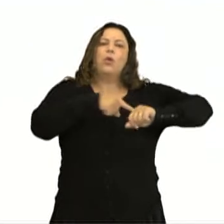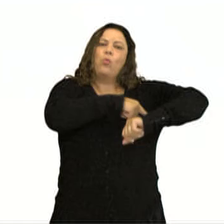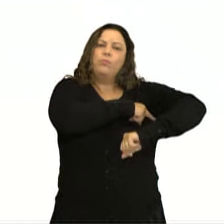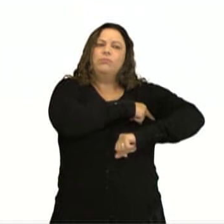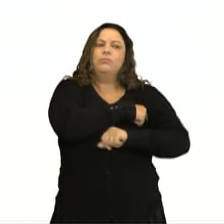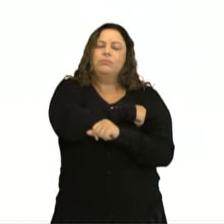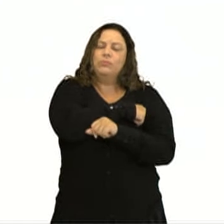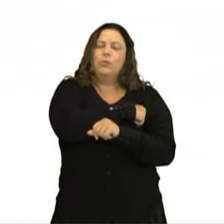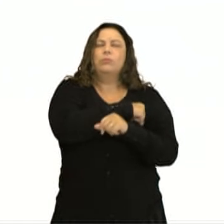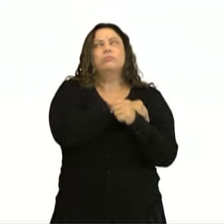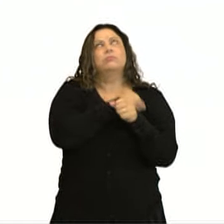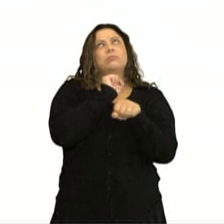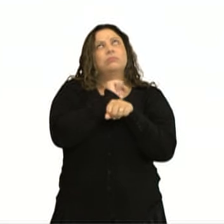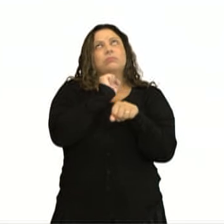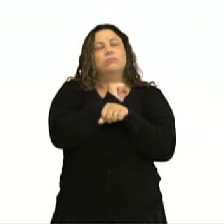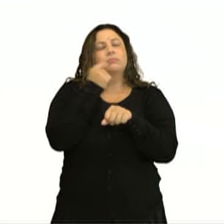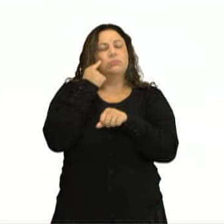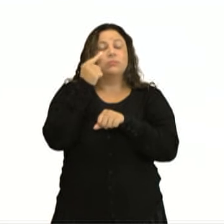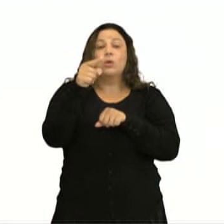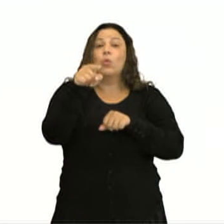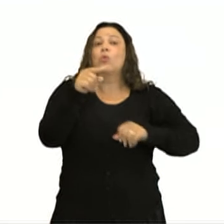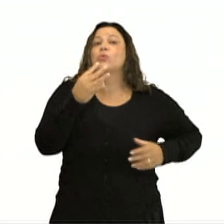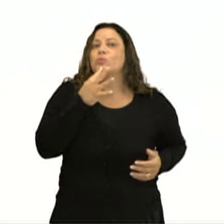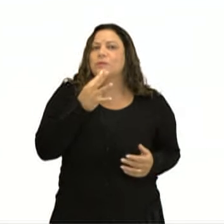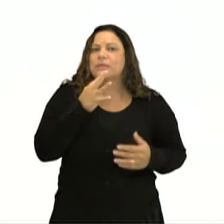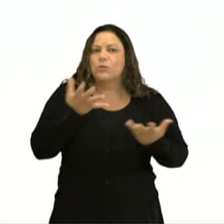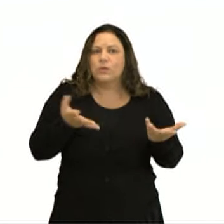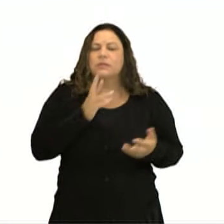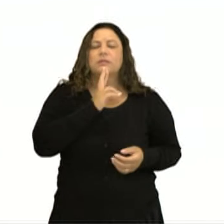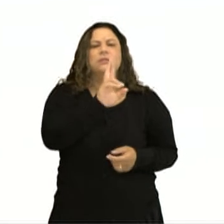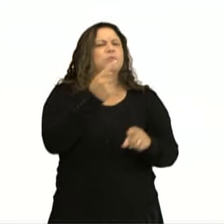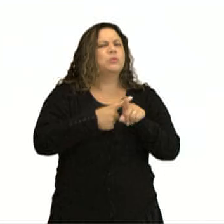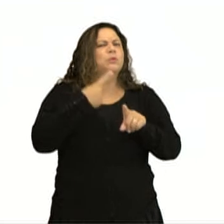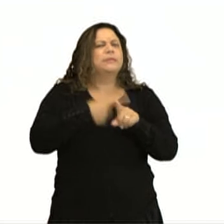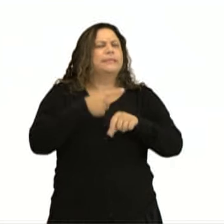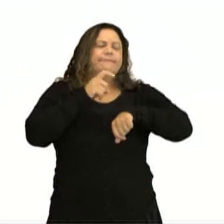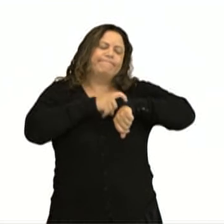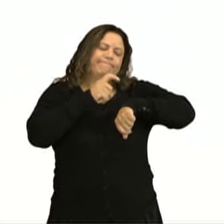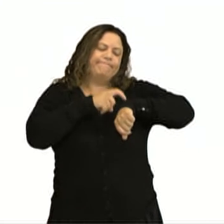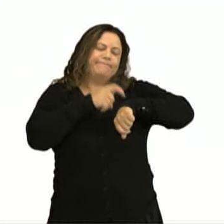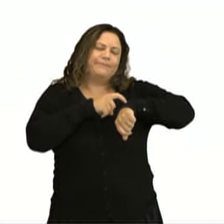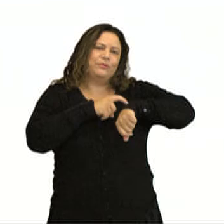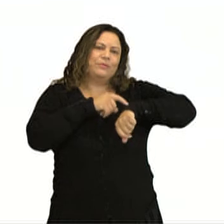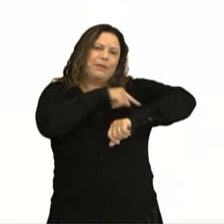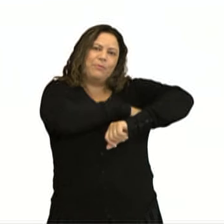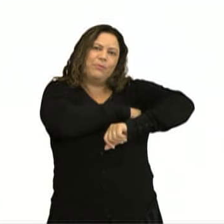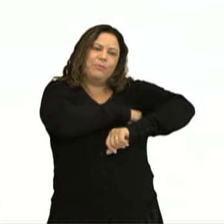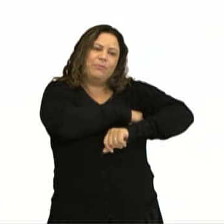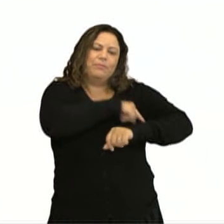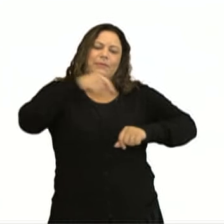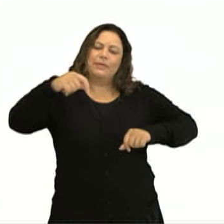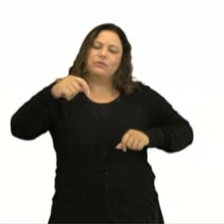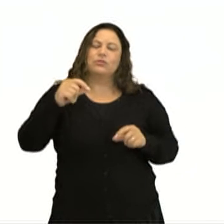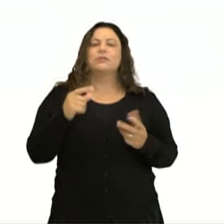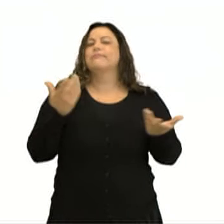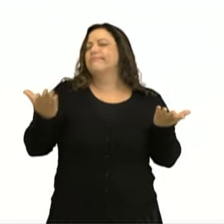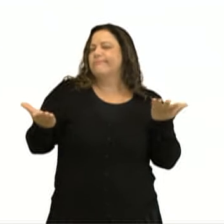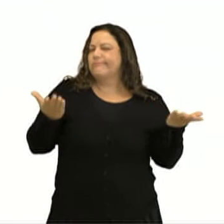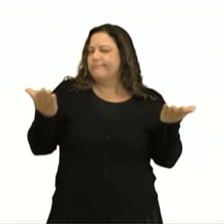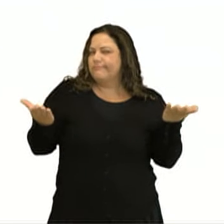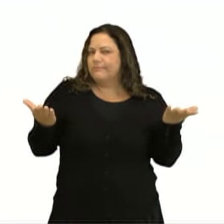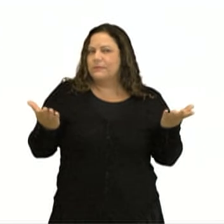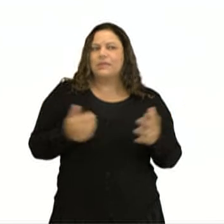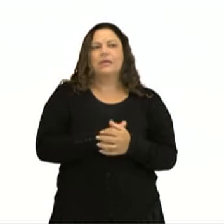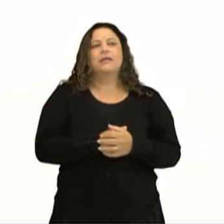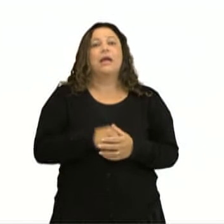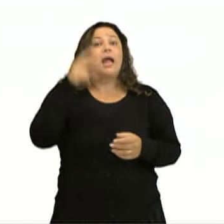seus conhecimentos, responda. Por que tem que esperar um tempo para retirar o termômetro? Pessoal, por favor,